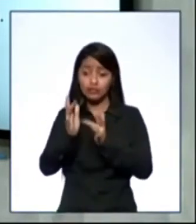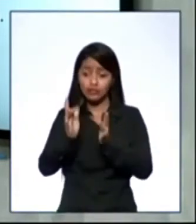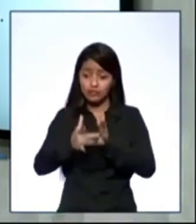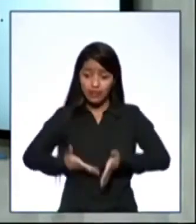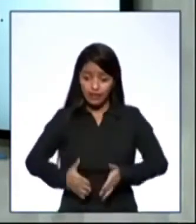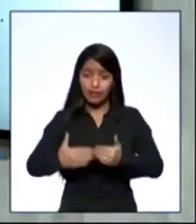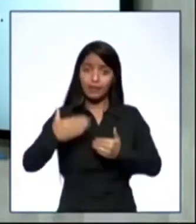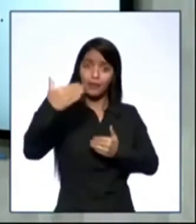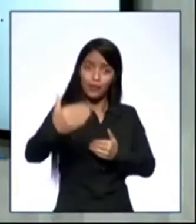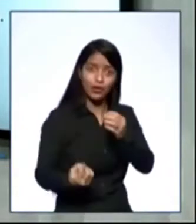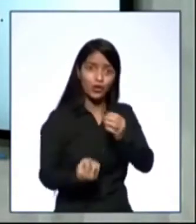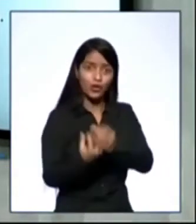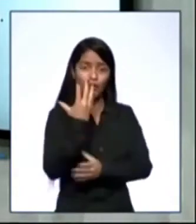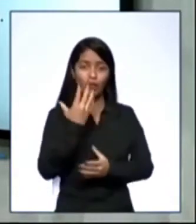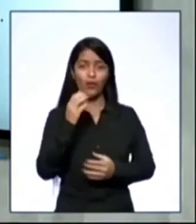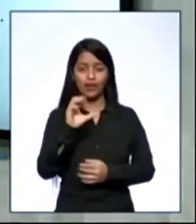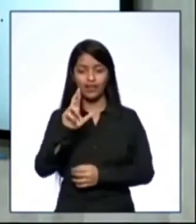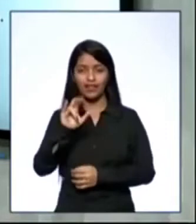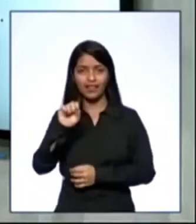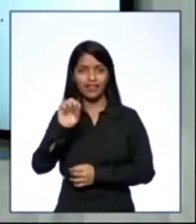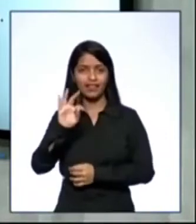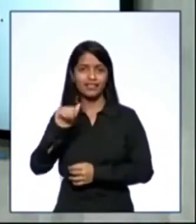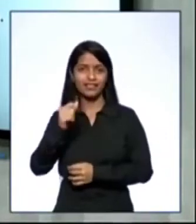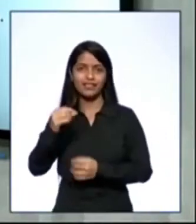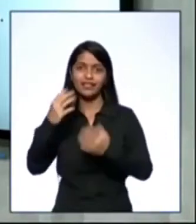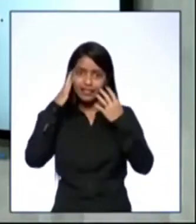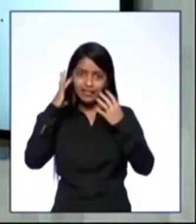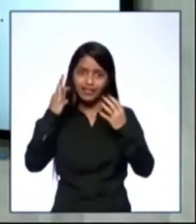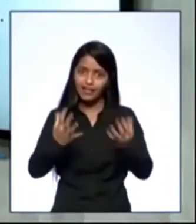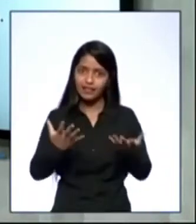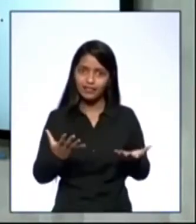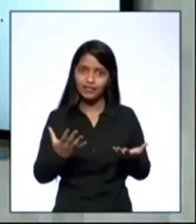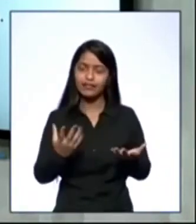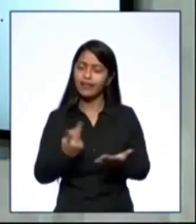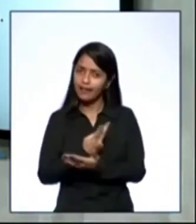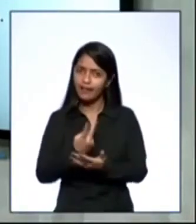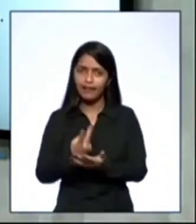Uai, entendeu o que eu tô falando? Pelo amor de Jesus, tá errado.